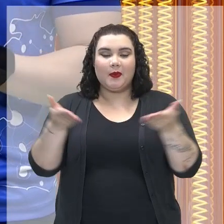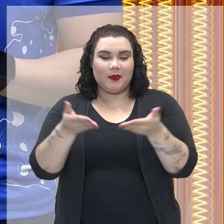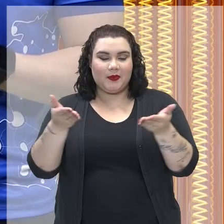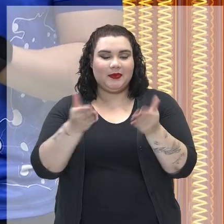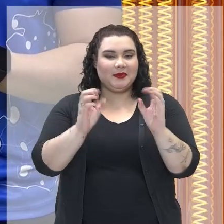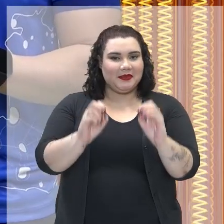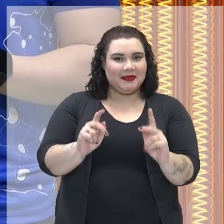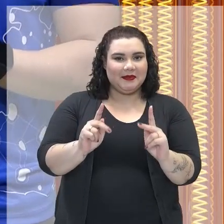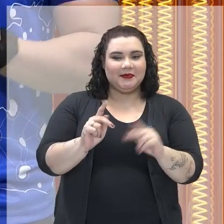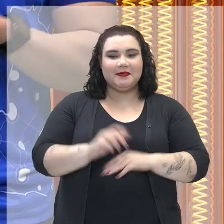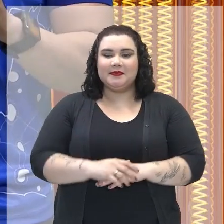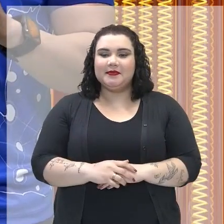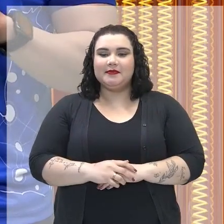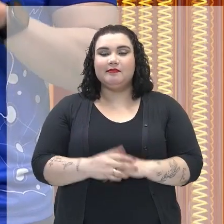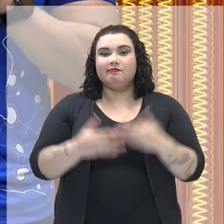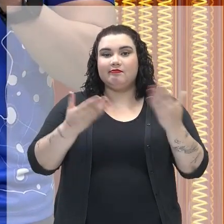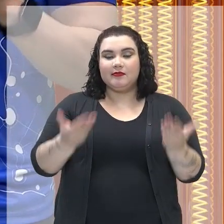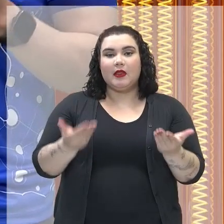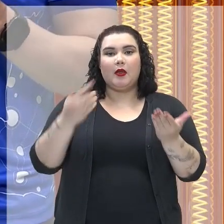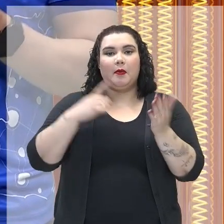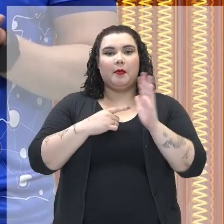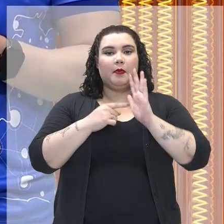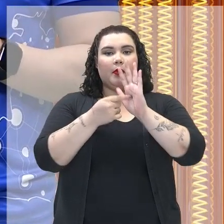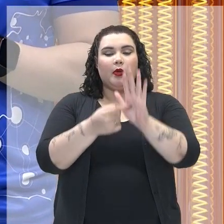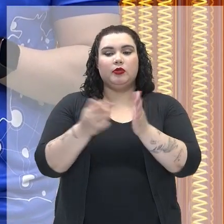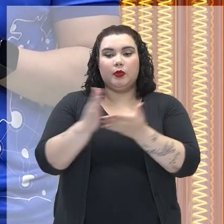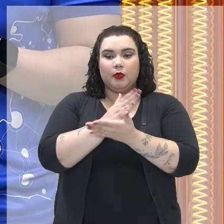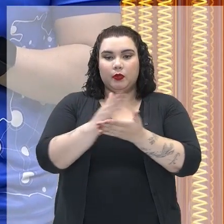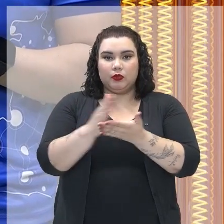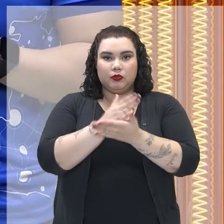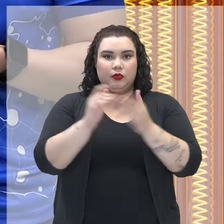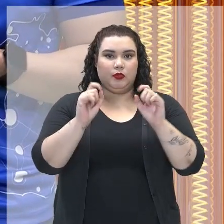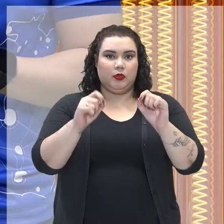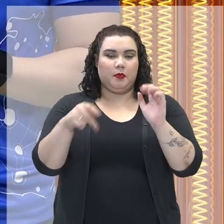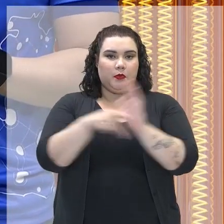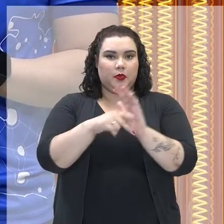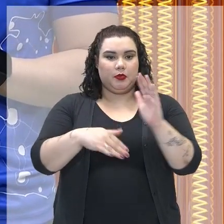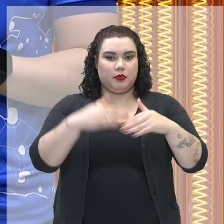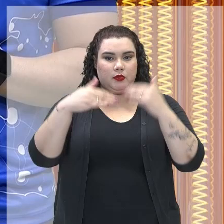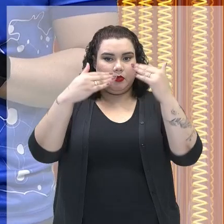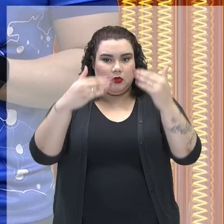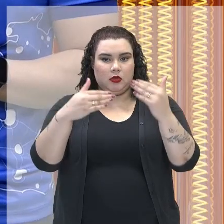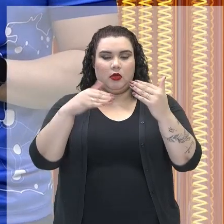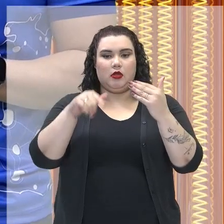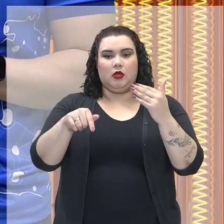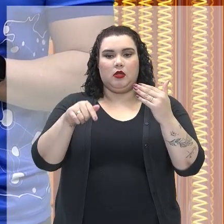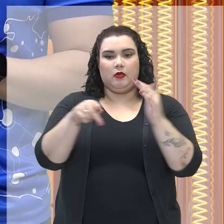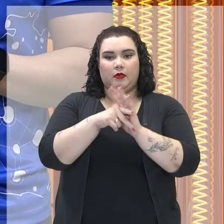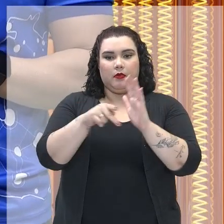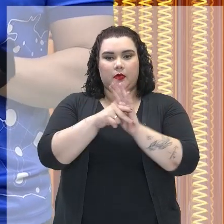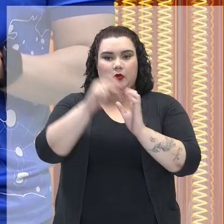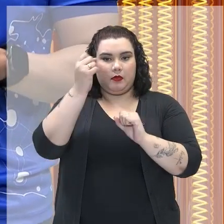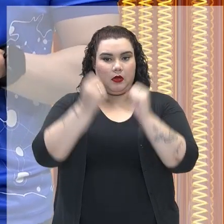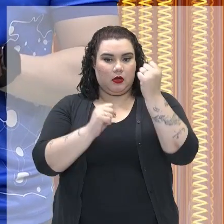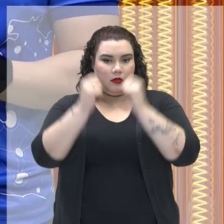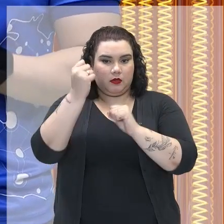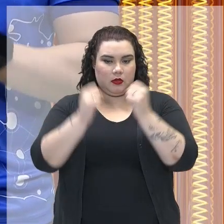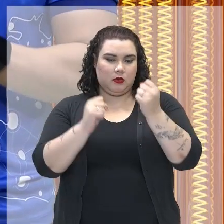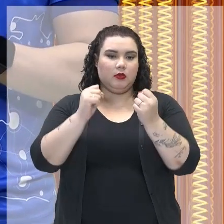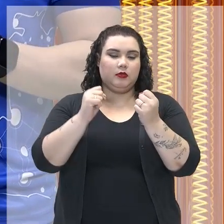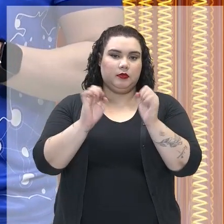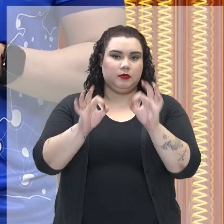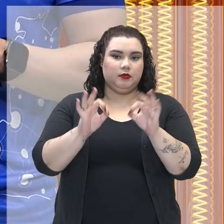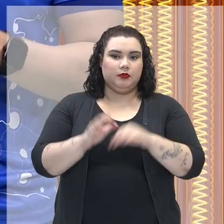aula, certo? Bem, nós temos aqui alguns obstáculos para esse desenvolvimento da atividade industrial dentro do continente